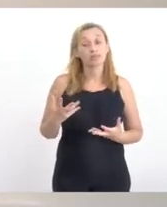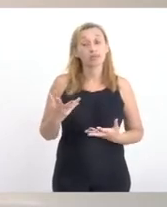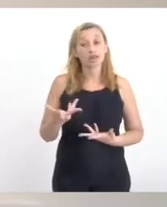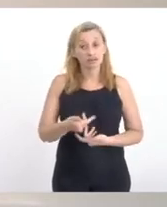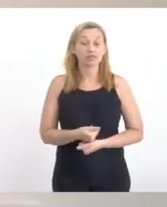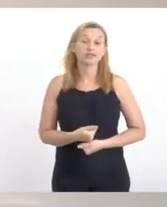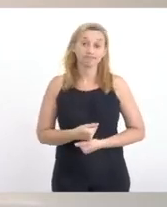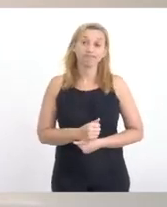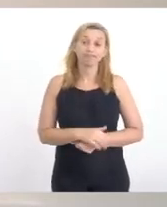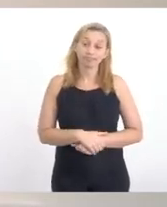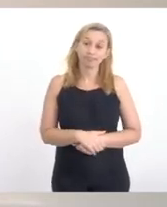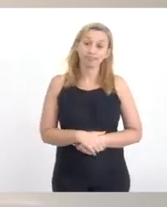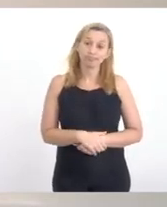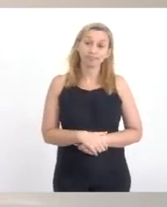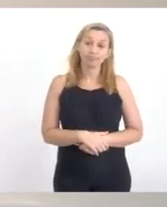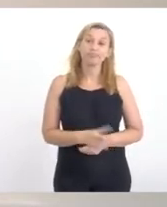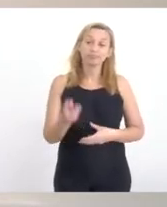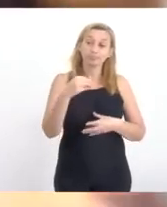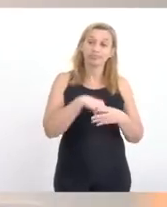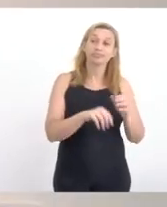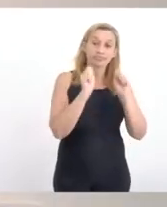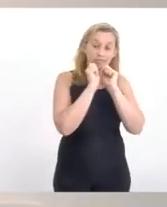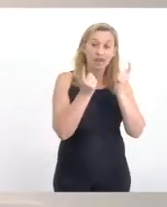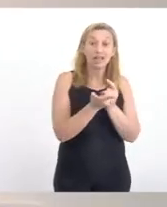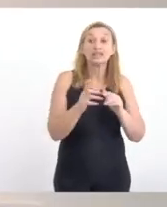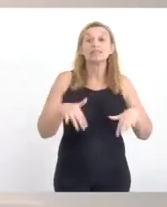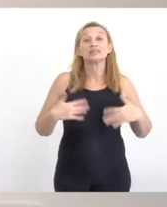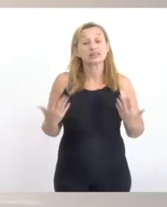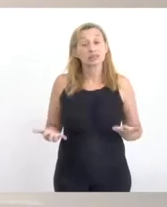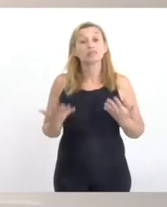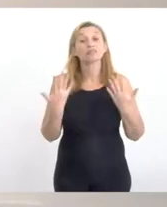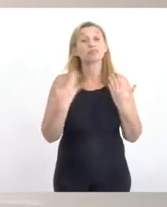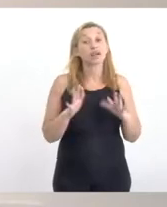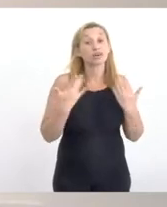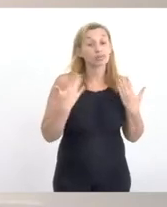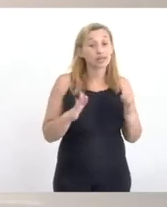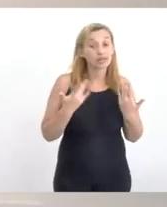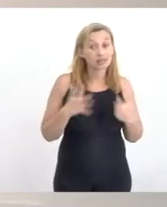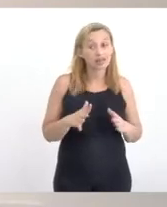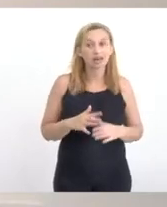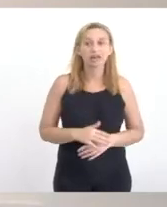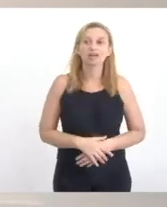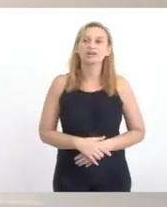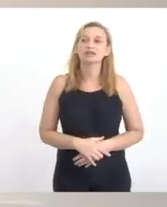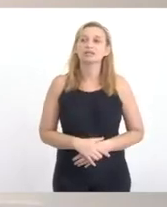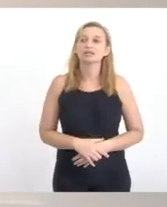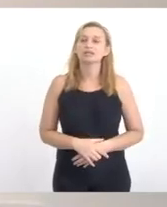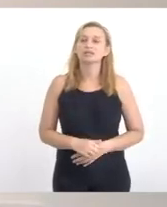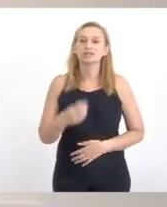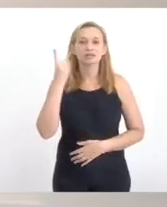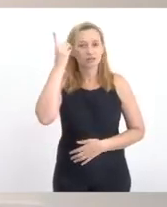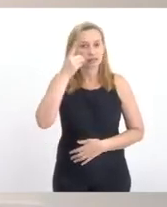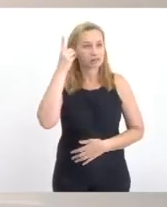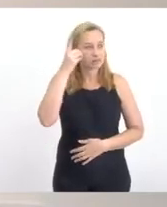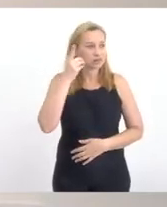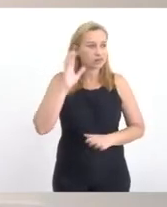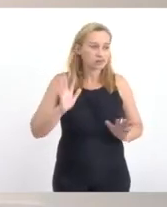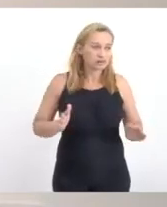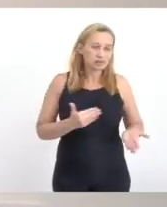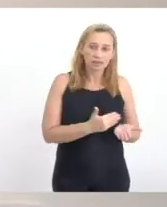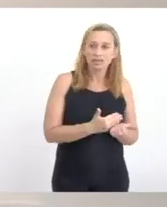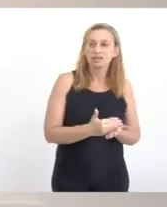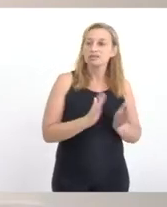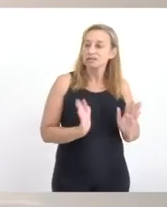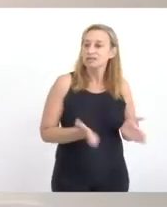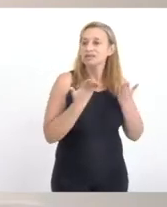é uma ousadia que dentro dessa alerj então sal da né a deputada por essa iniciativa